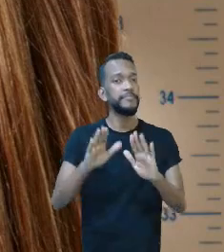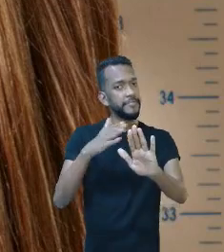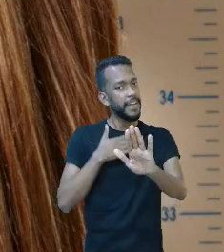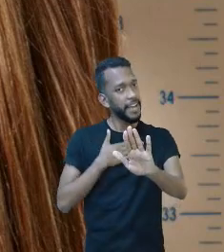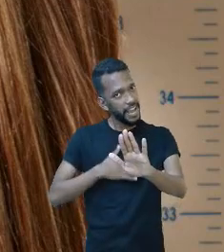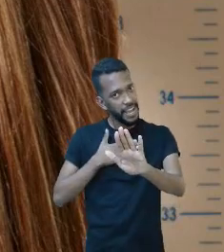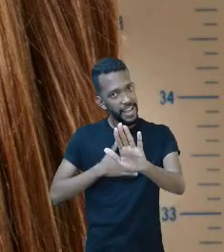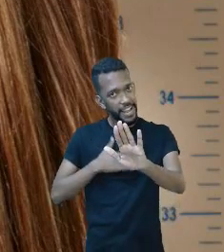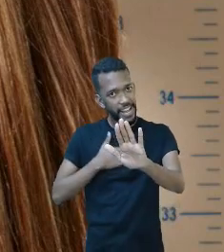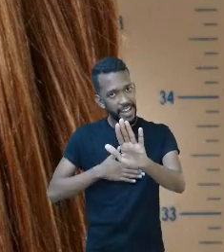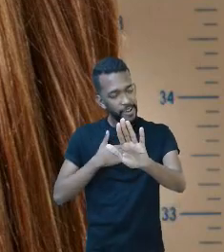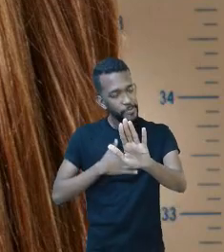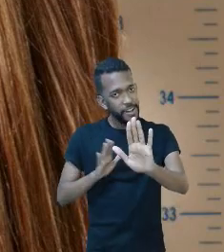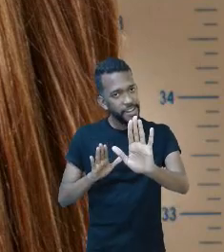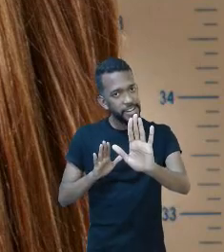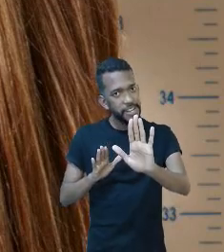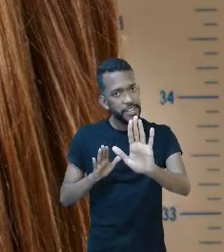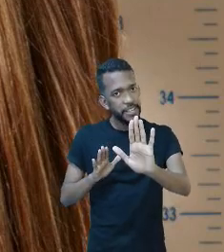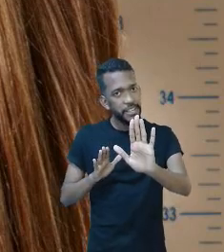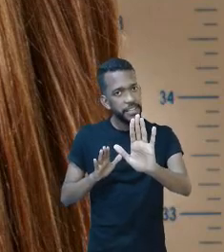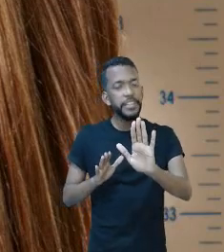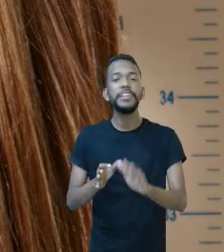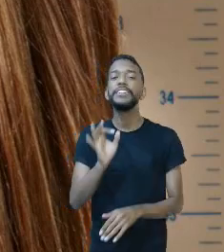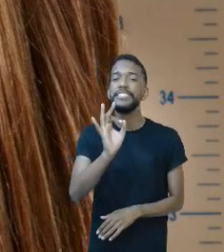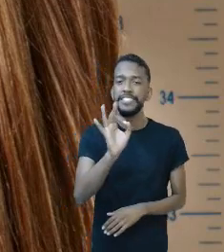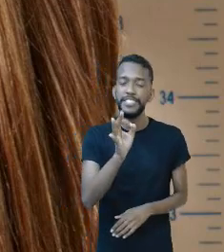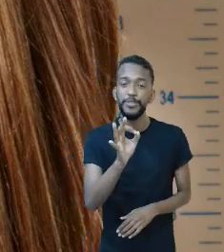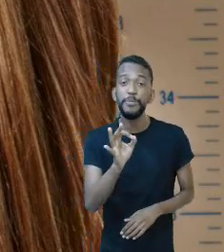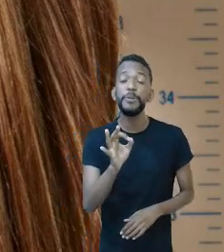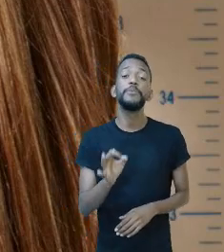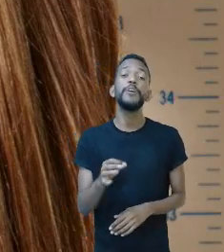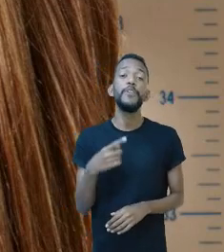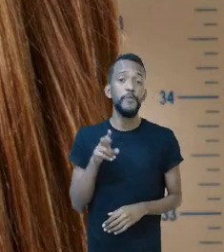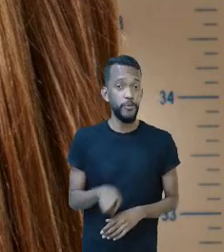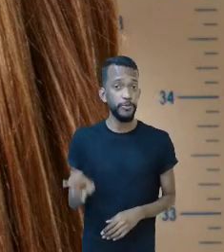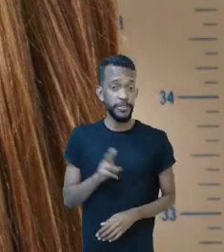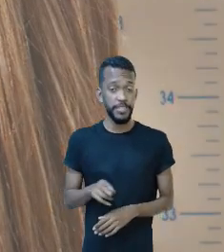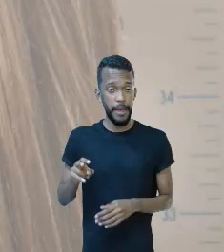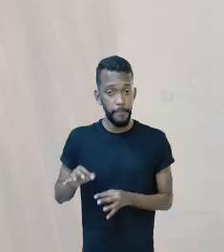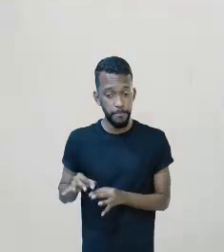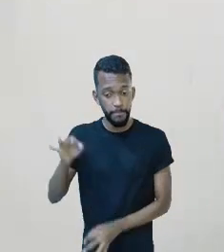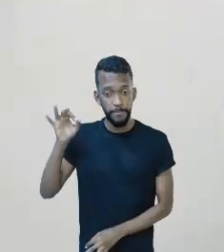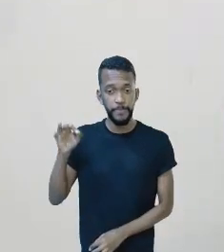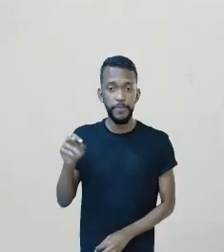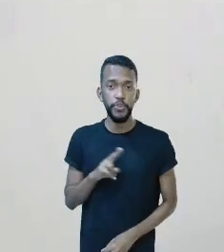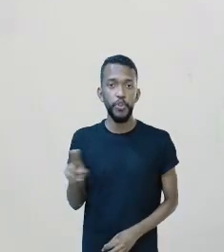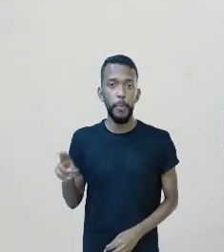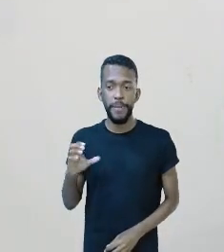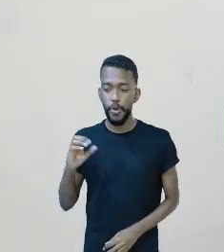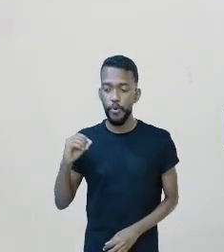calma, fale com calma. Isso mesmo, eu vou utilizar